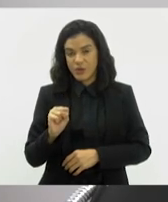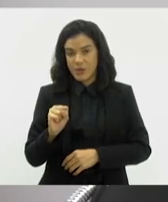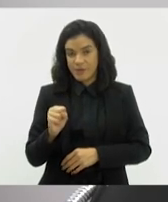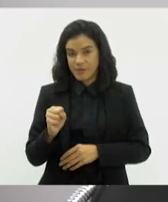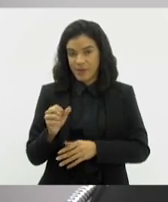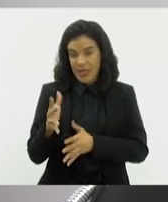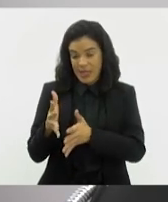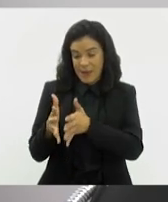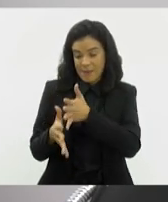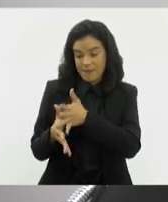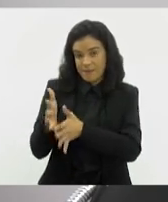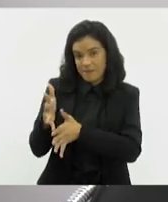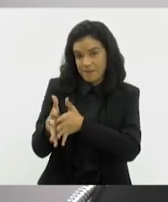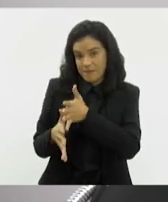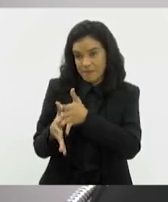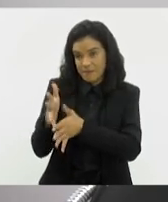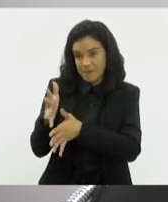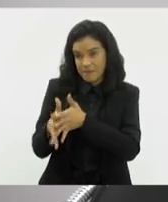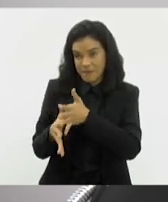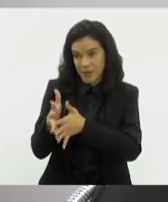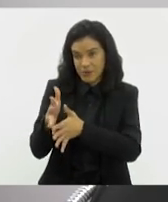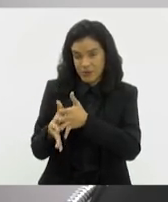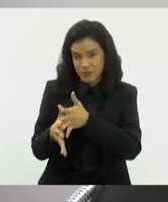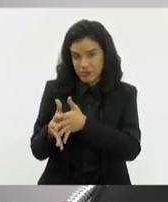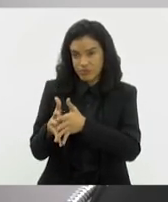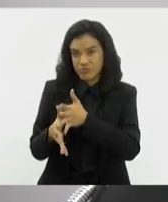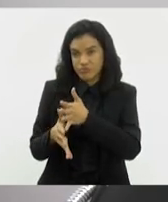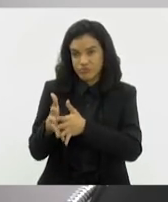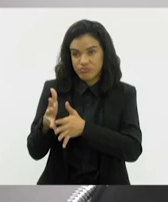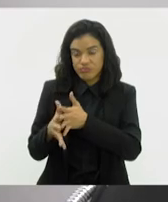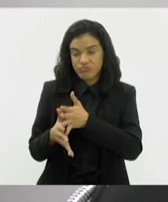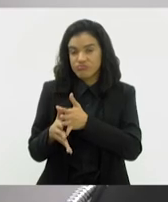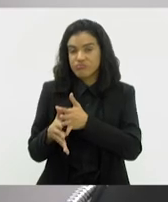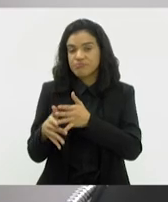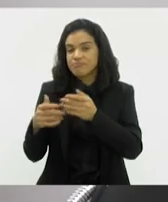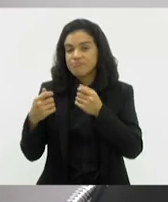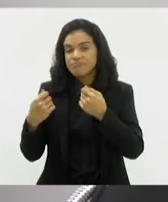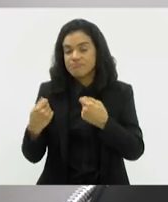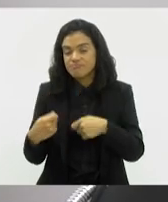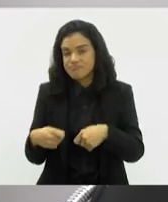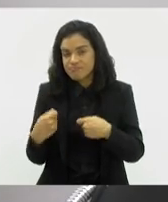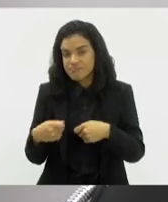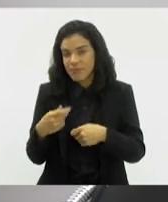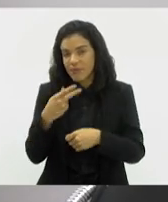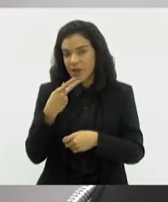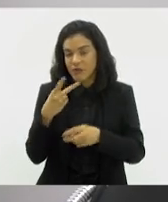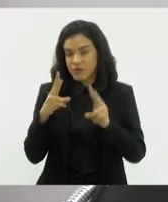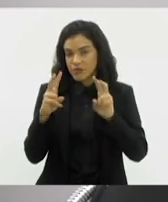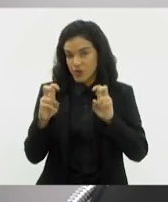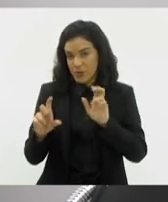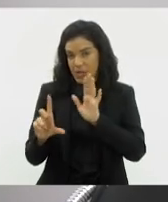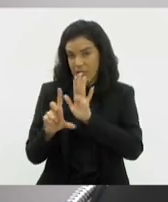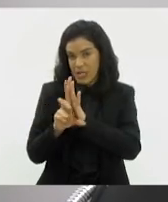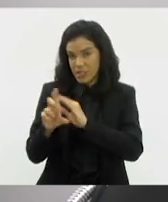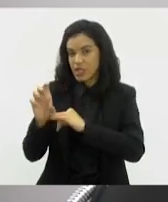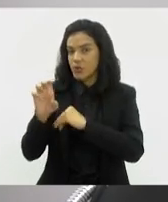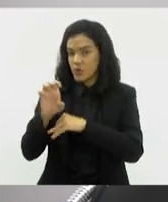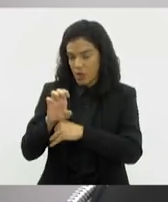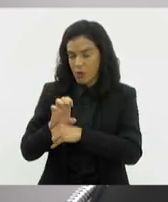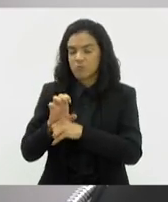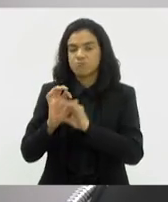prejudicabilidade, ela, estrito senso, ela deveria se dar em cima de lei estadual